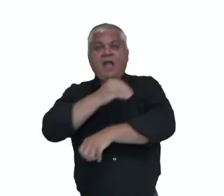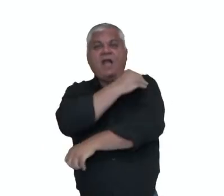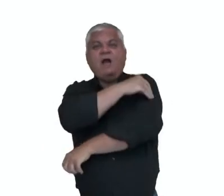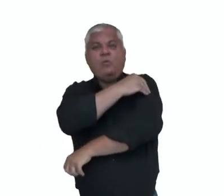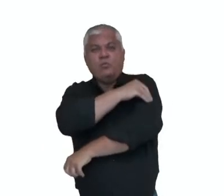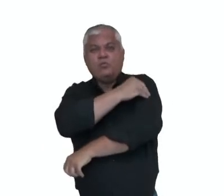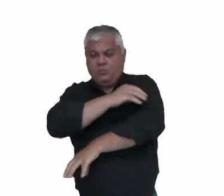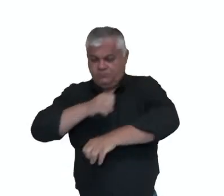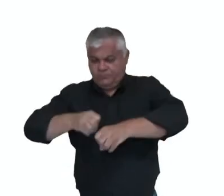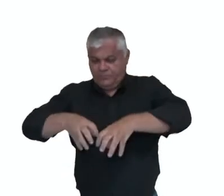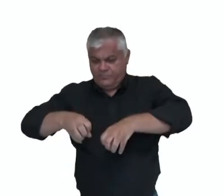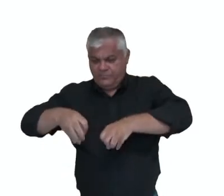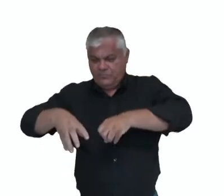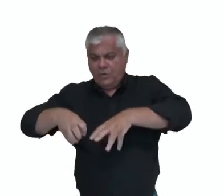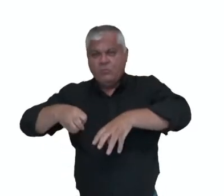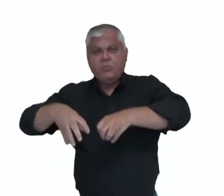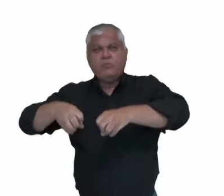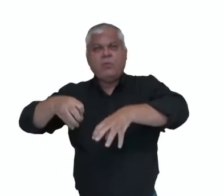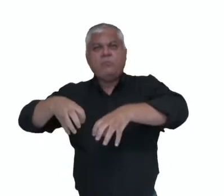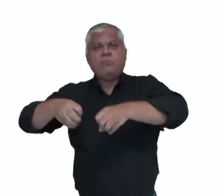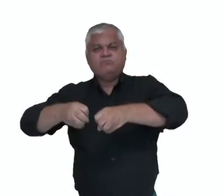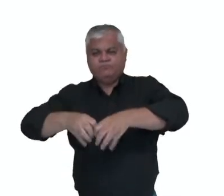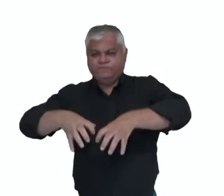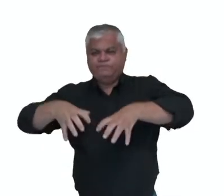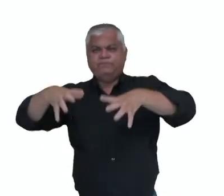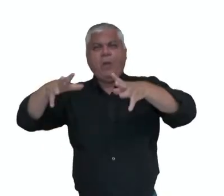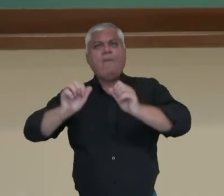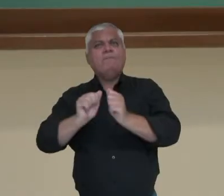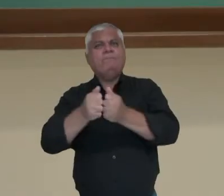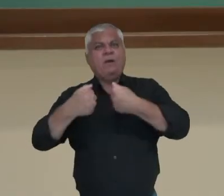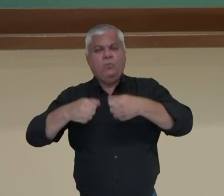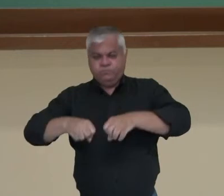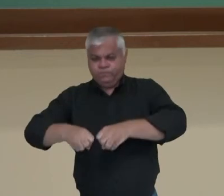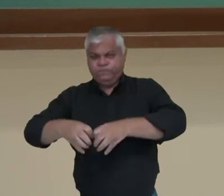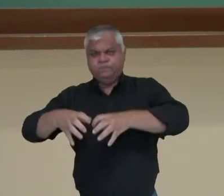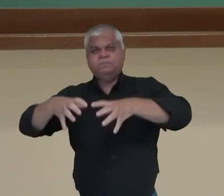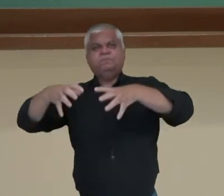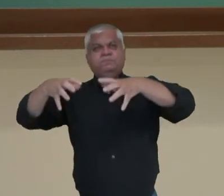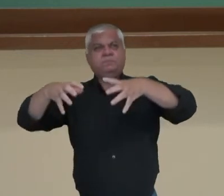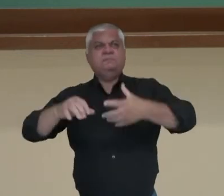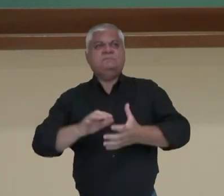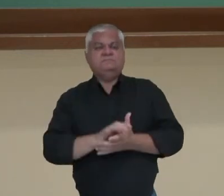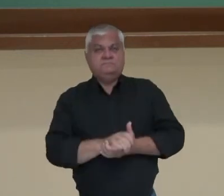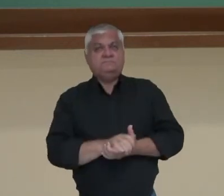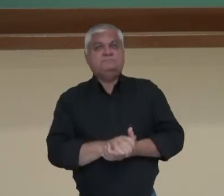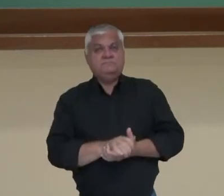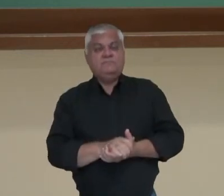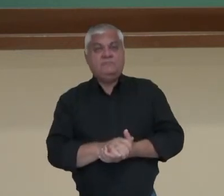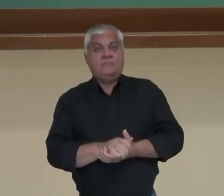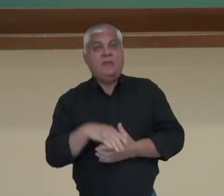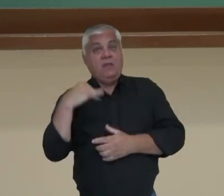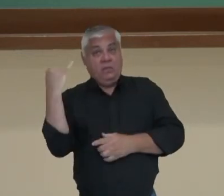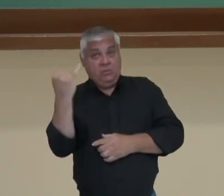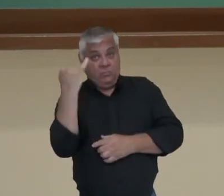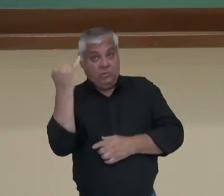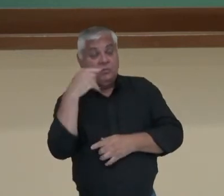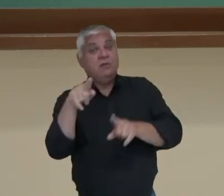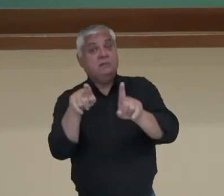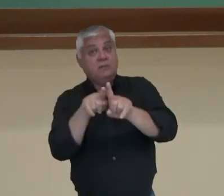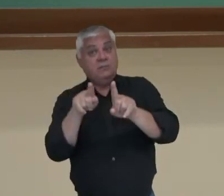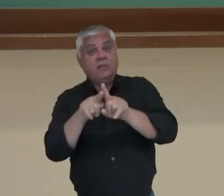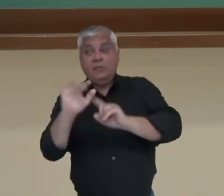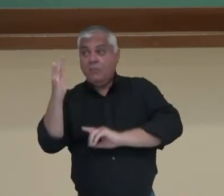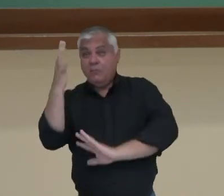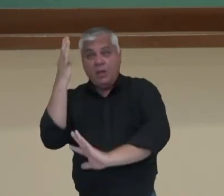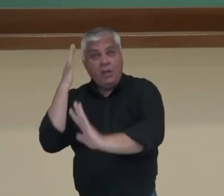liberar esse gás carbônico, e é por isso que o pão cresce, ok? Importância ecológica e econômica desses seres